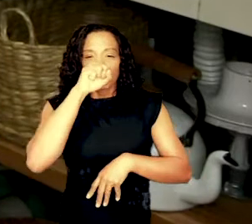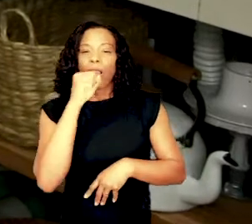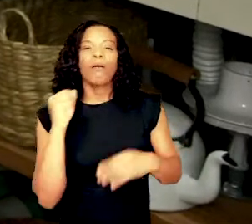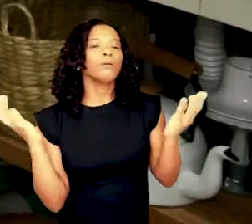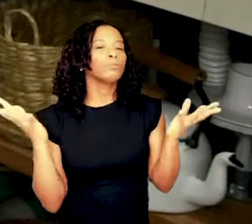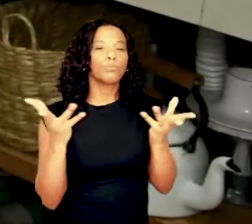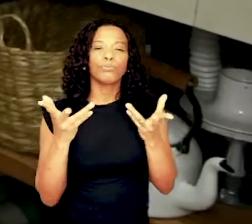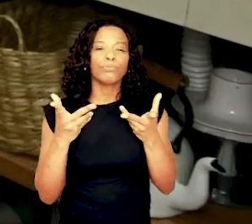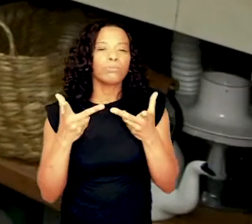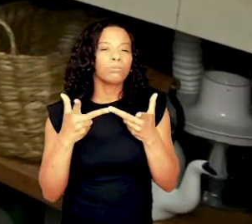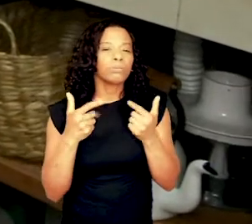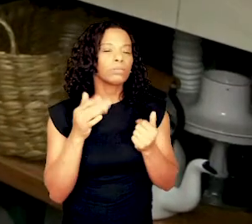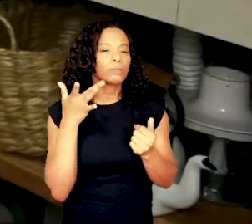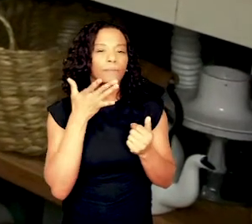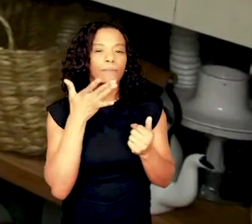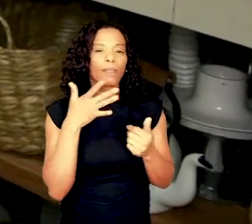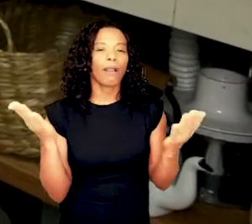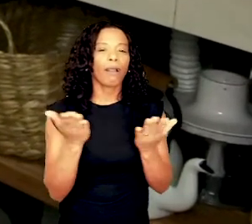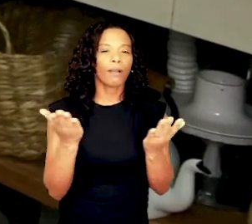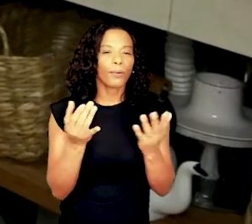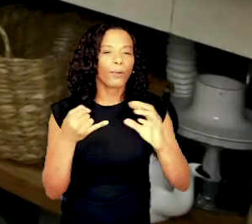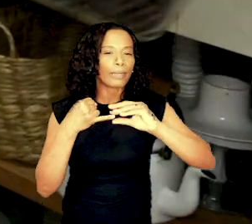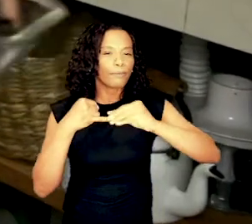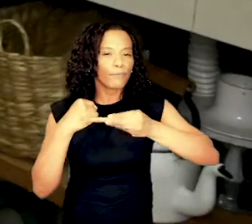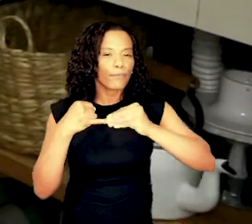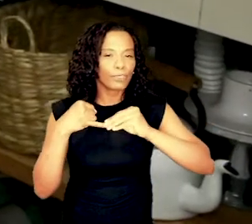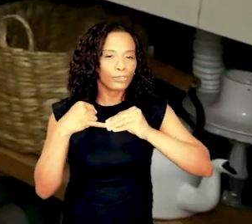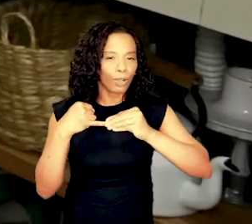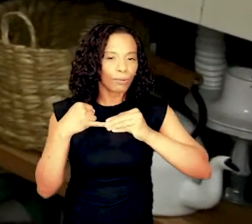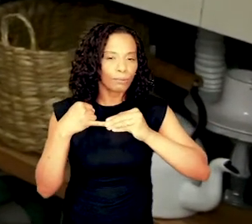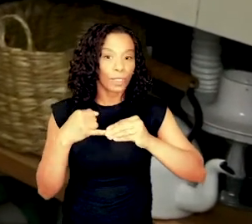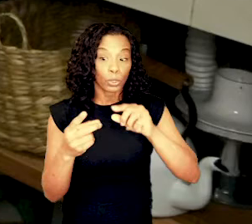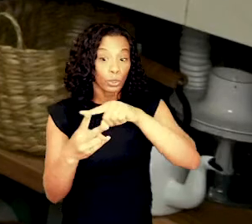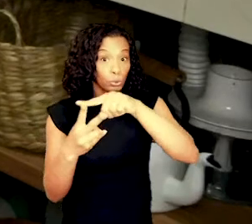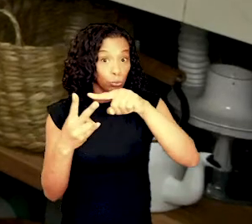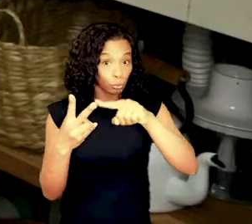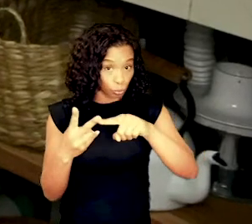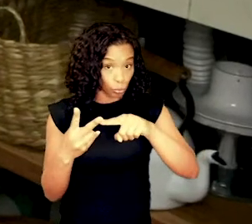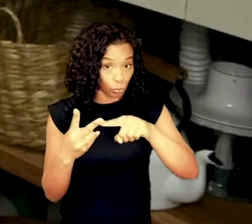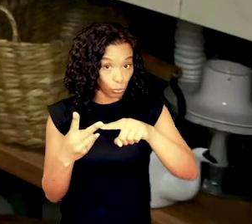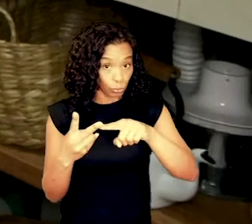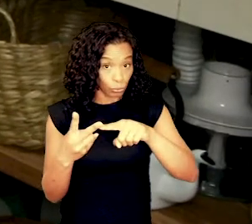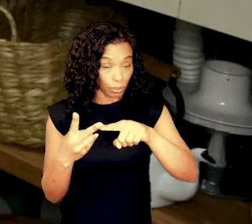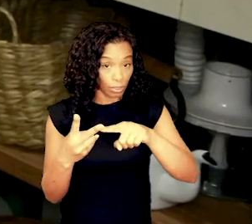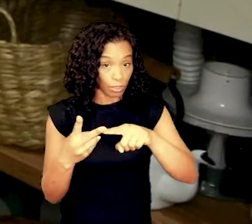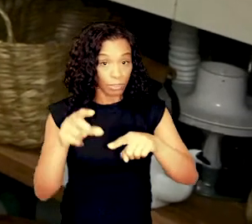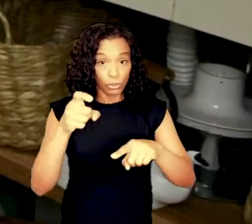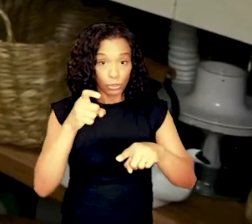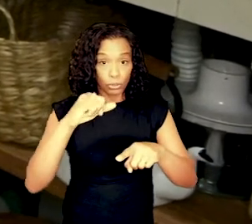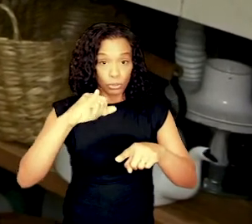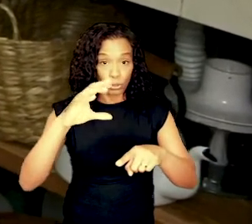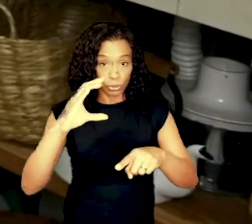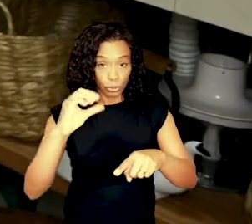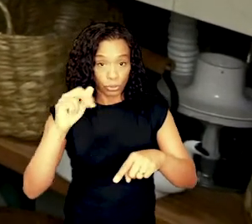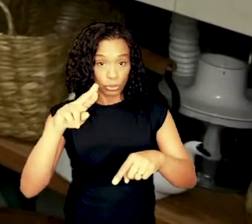Ai, o cheiro disso tá maravilhoso, agora a gente pode chegar com o nosso feijão cozido. Eu tenho aqui 2 xícaras de feijão